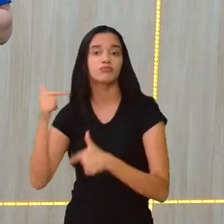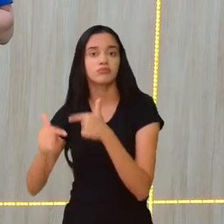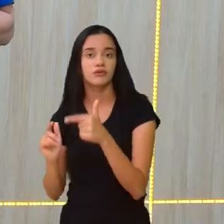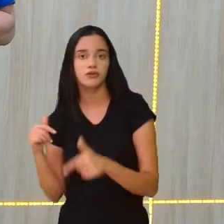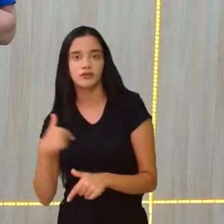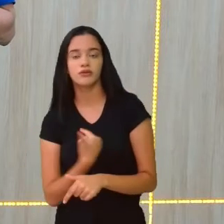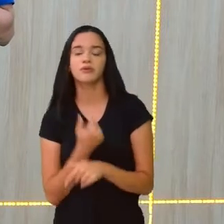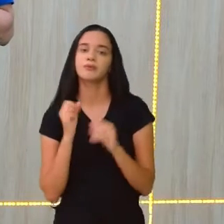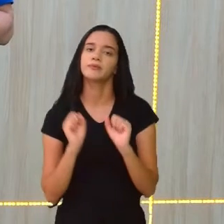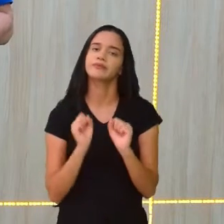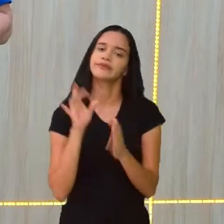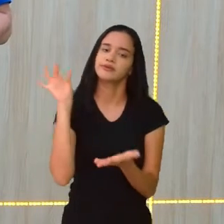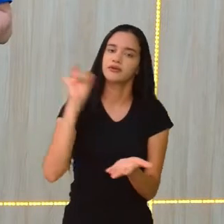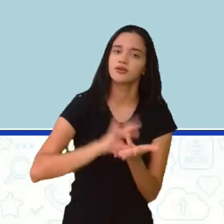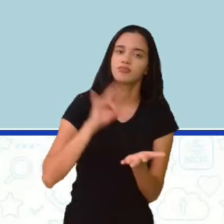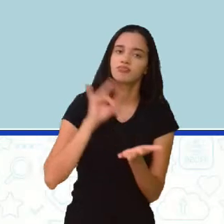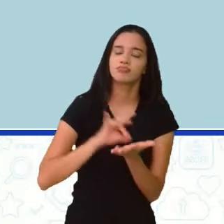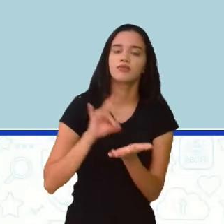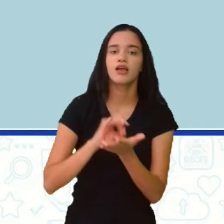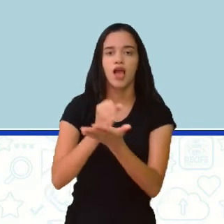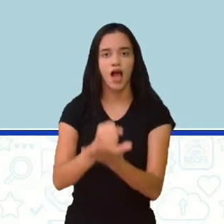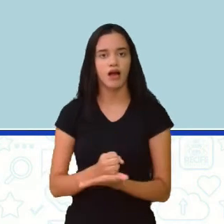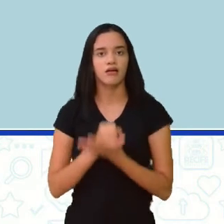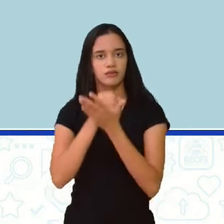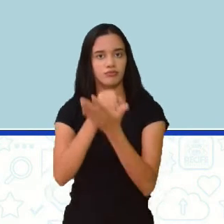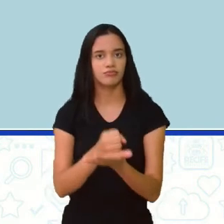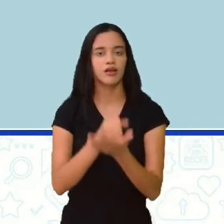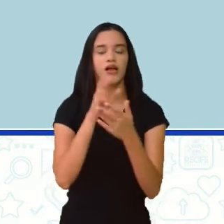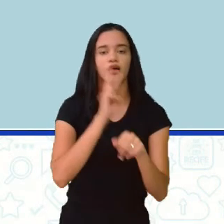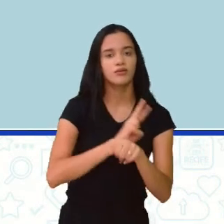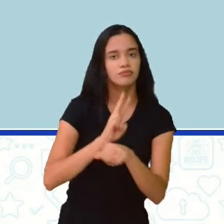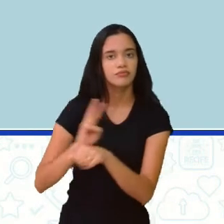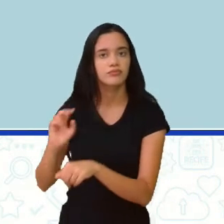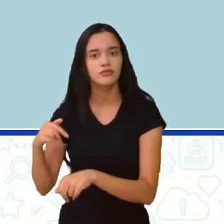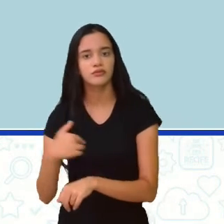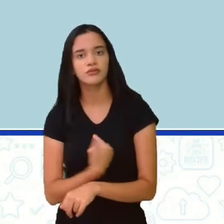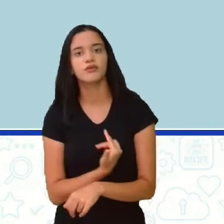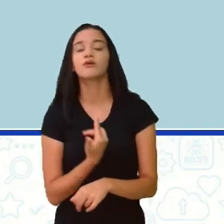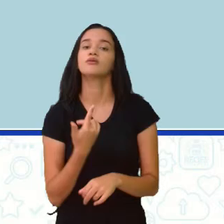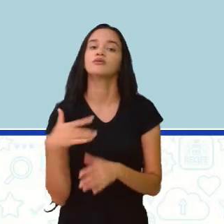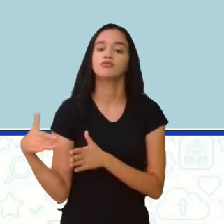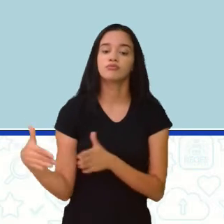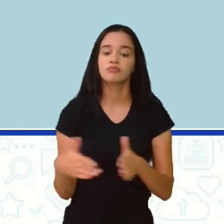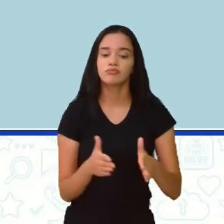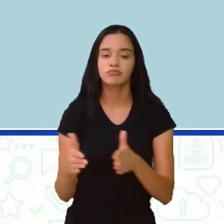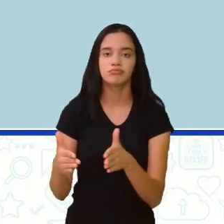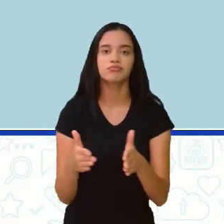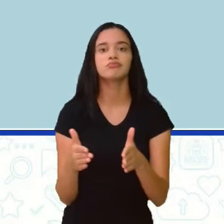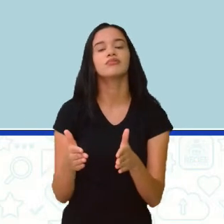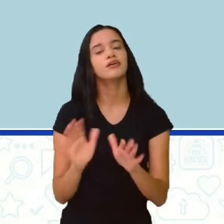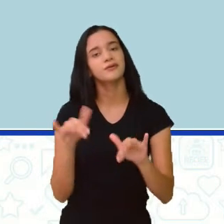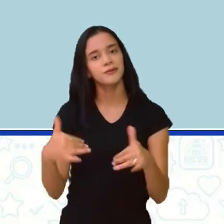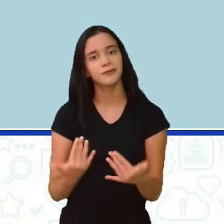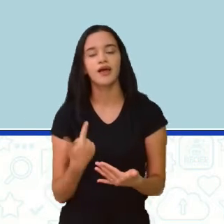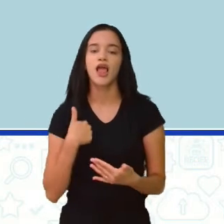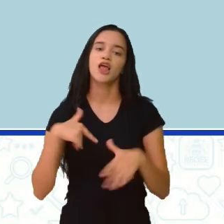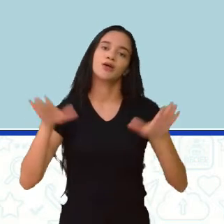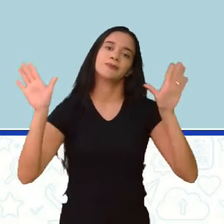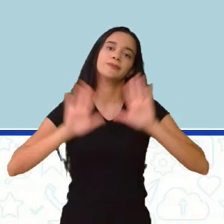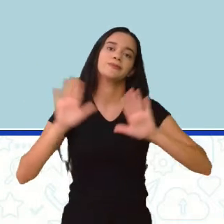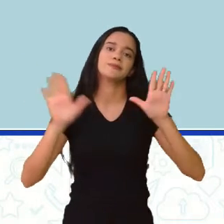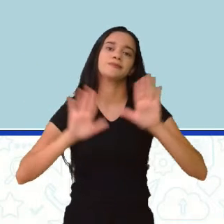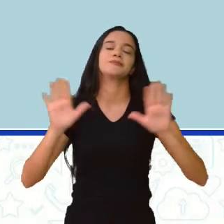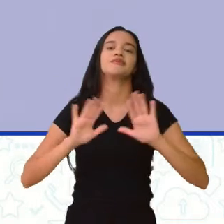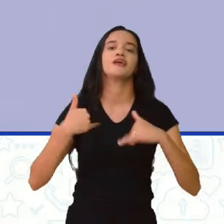nós podemos realmente ajudar a preservar os nossos mananciais, os nossos rios. Então, Então, pessoal, estou me